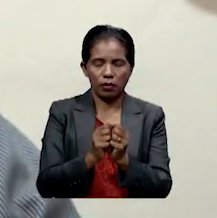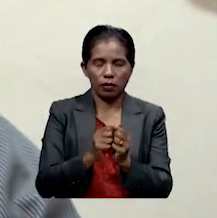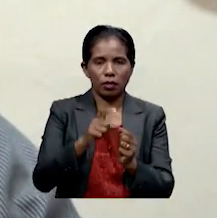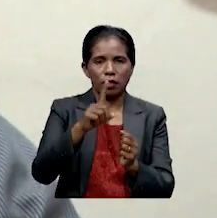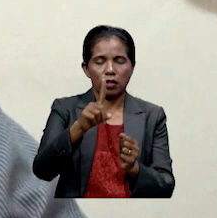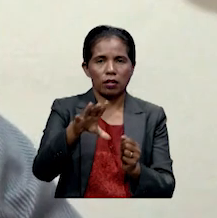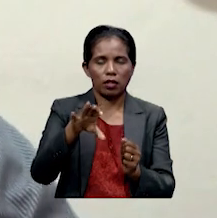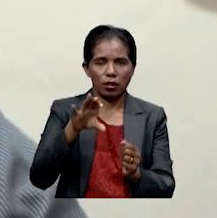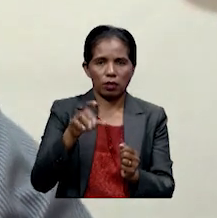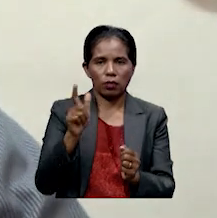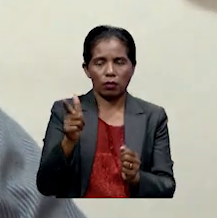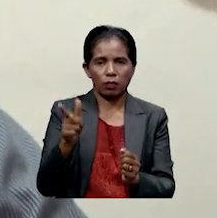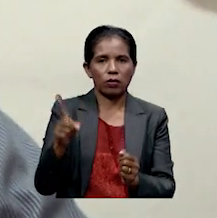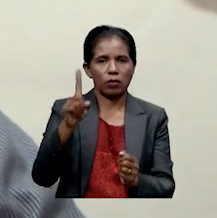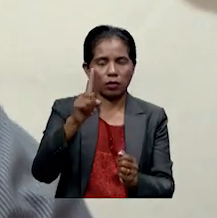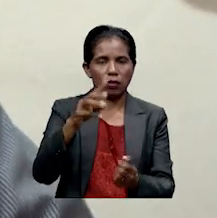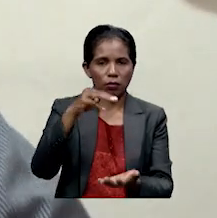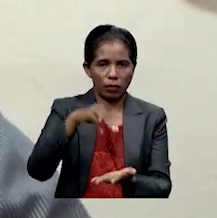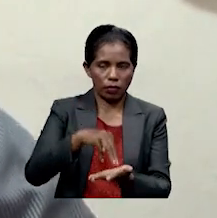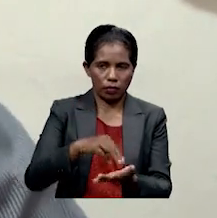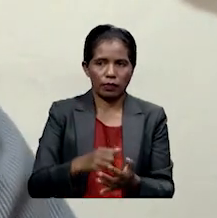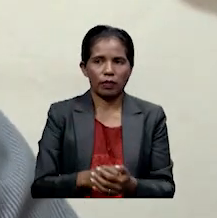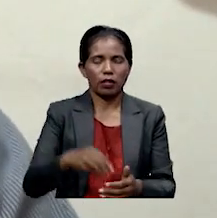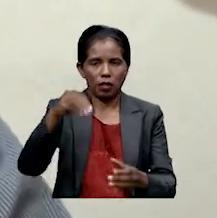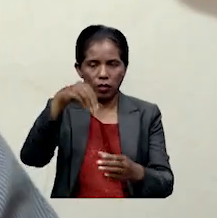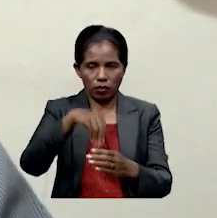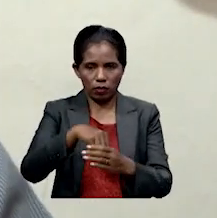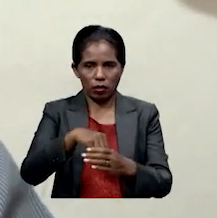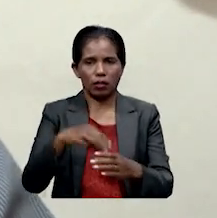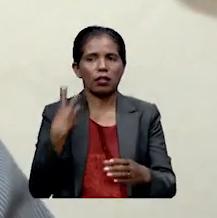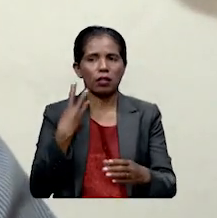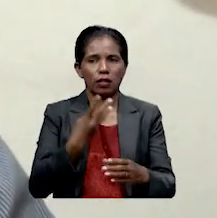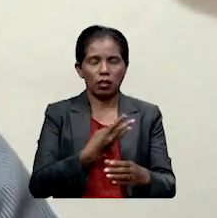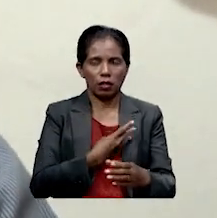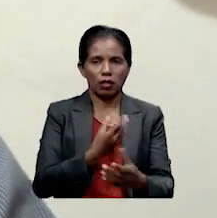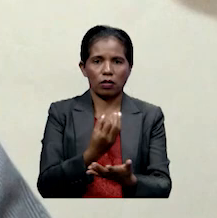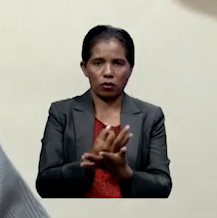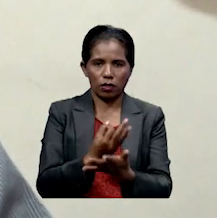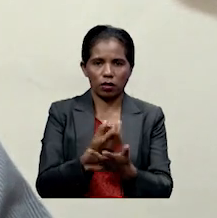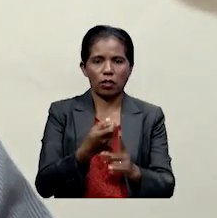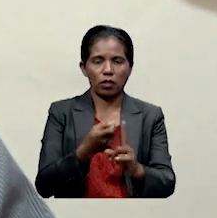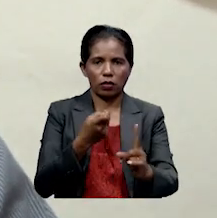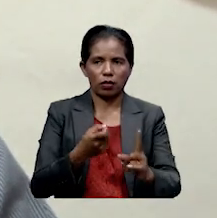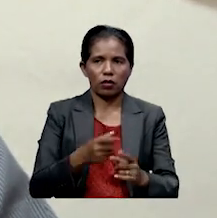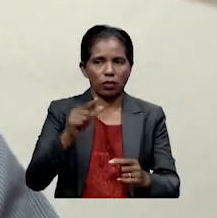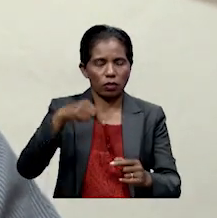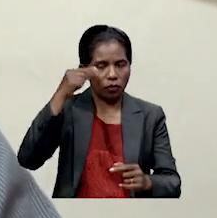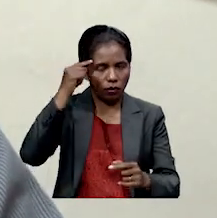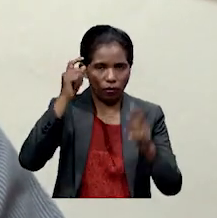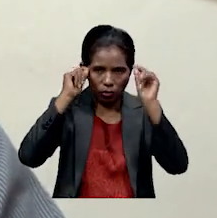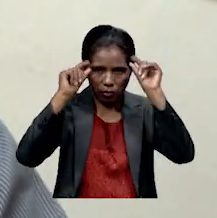121 milhões né ba e ne inclui ona e da né a cofinanças o si governo